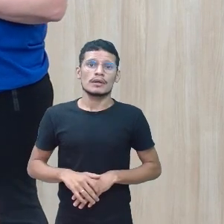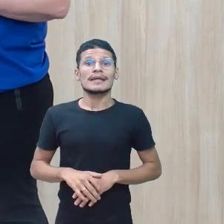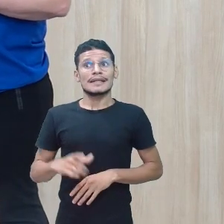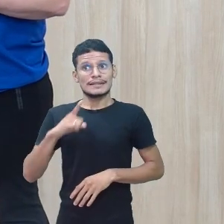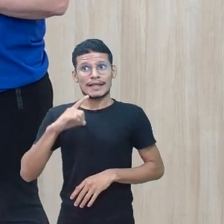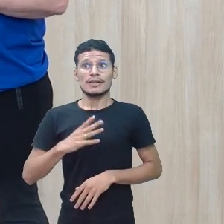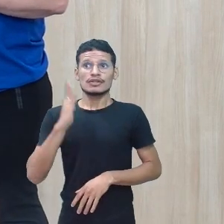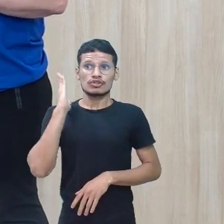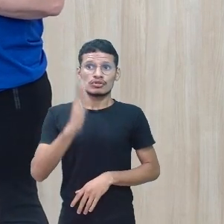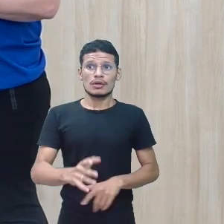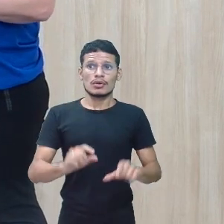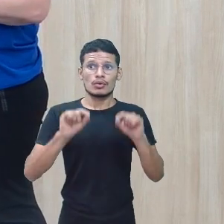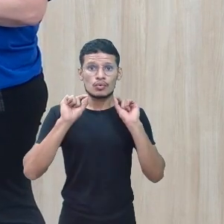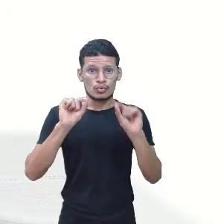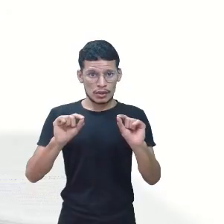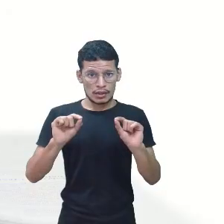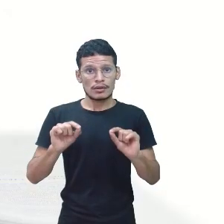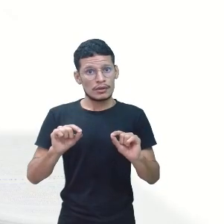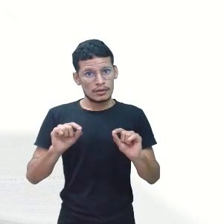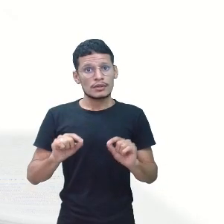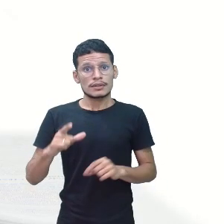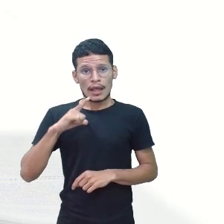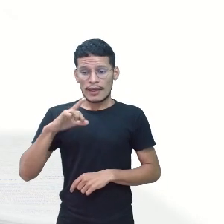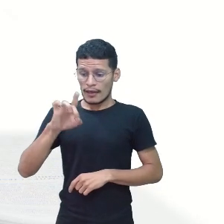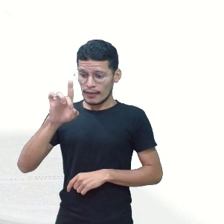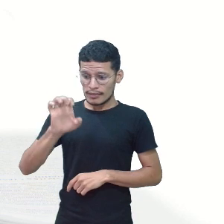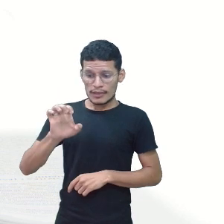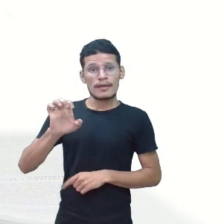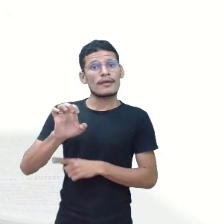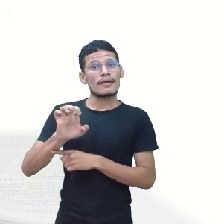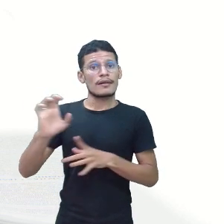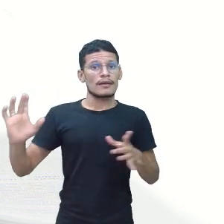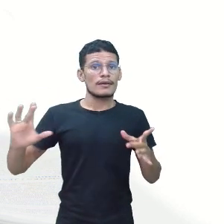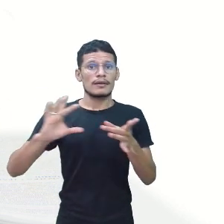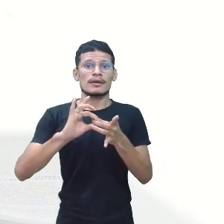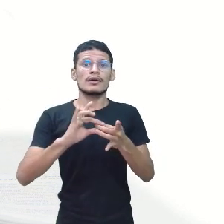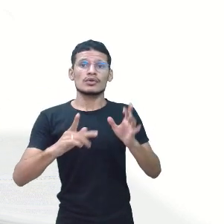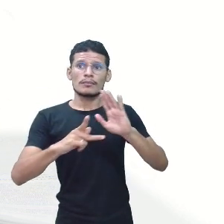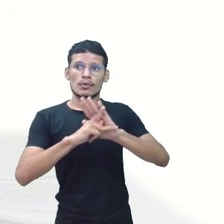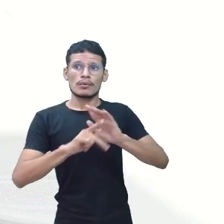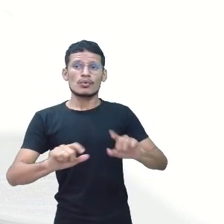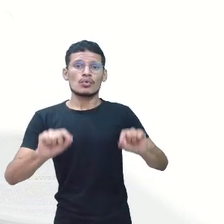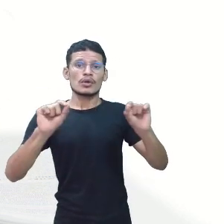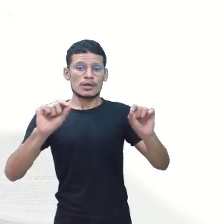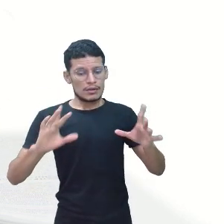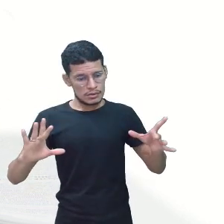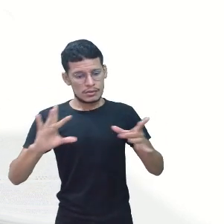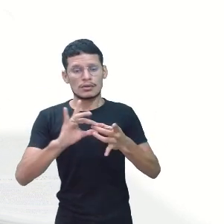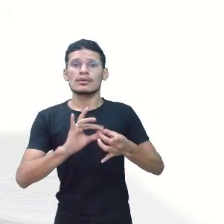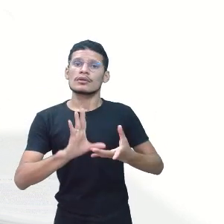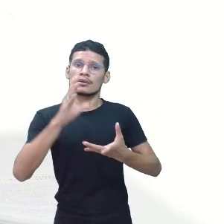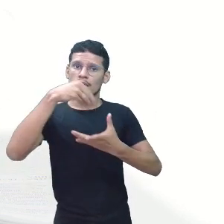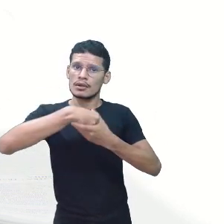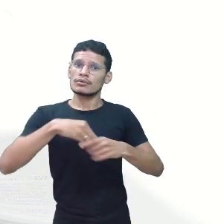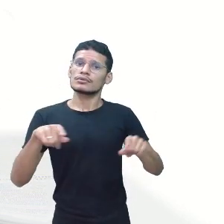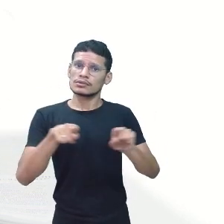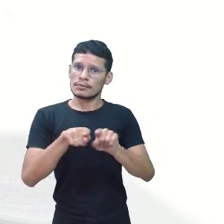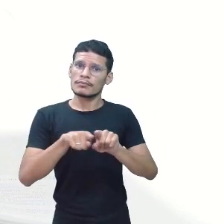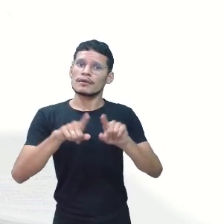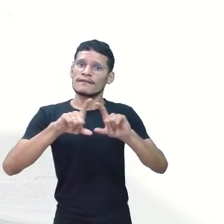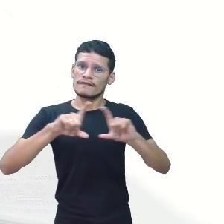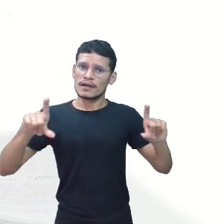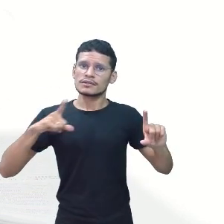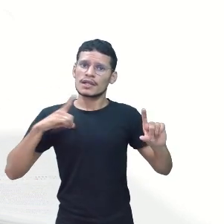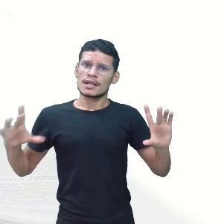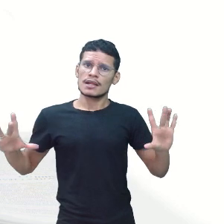destacado a preposição de, não é? Ligando, não é? Está dentro também, trazendo uma ligação.